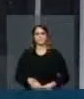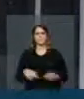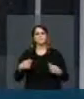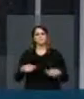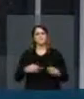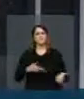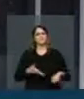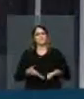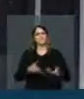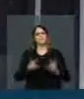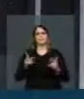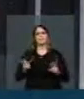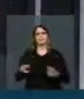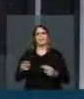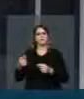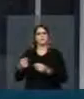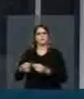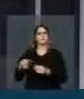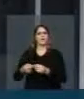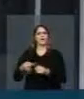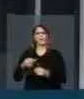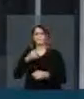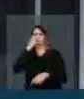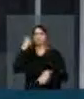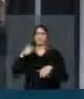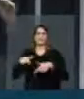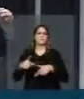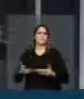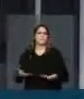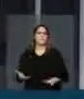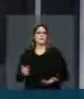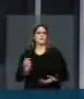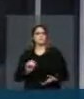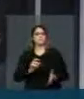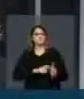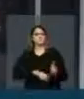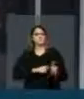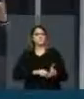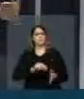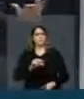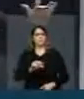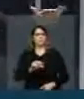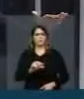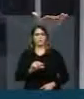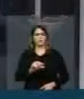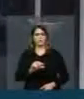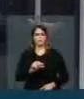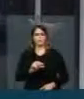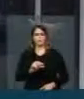igual o trabalhador urbano, a esse respeito. Se ele contribuiu pouco, ele vai receber no mínimo.